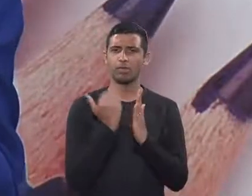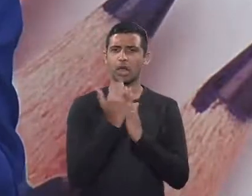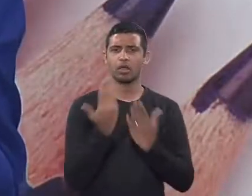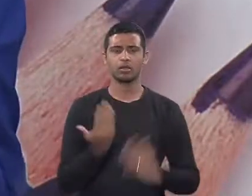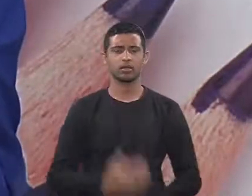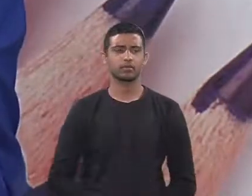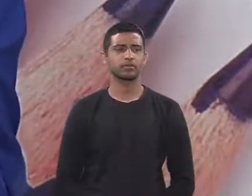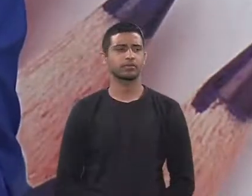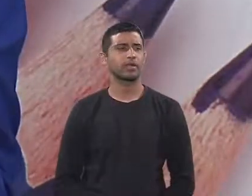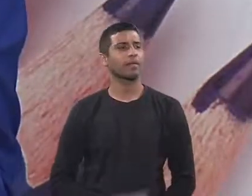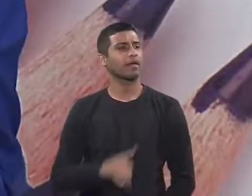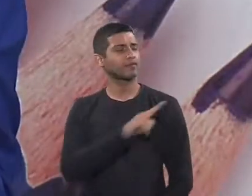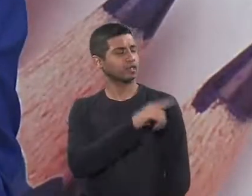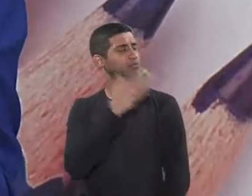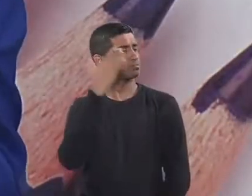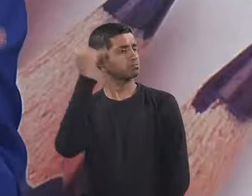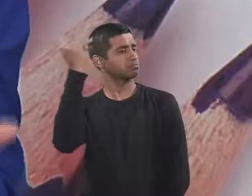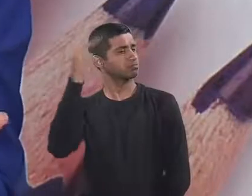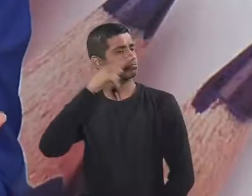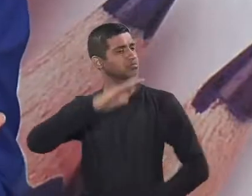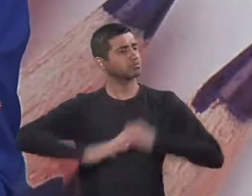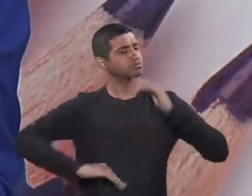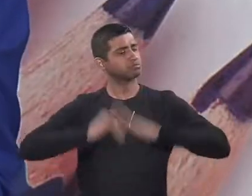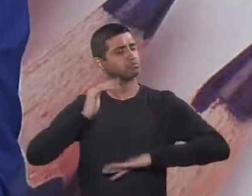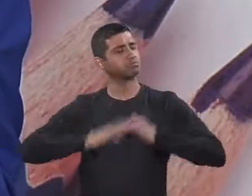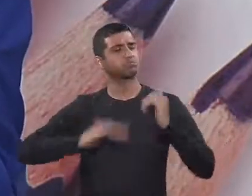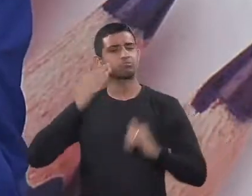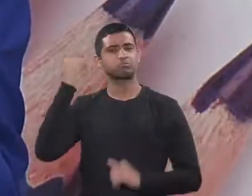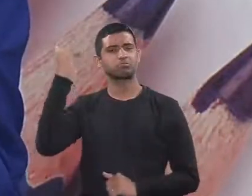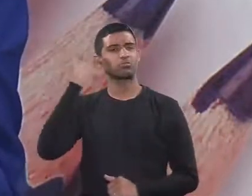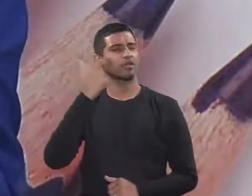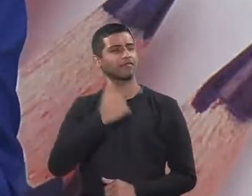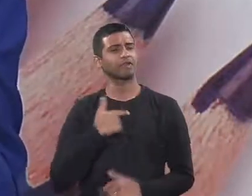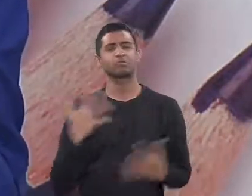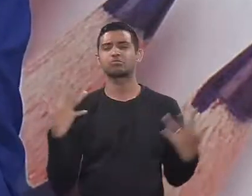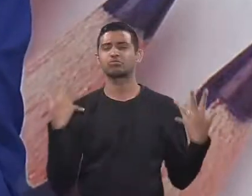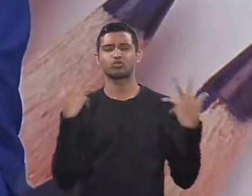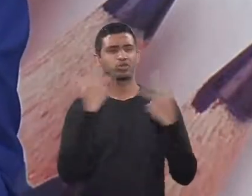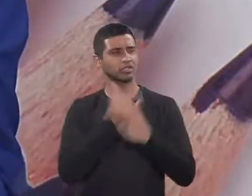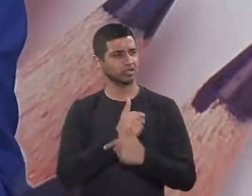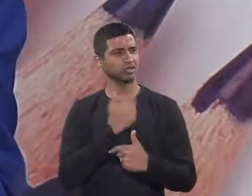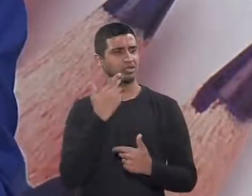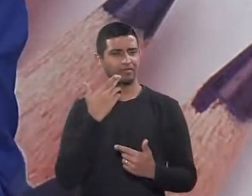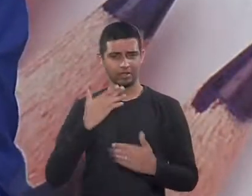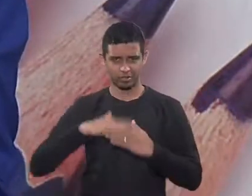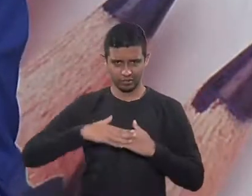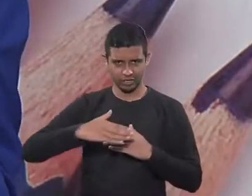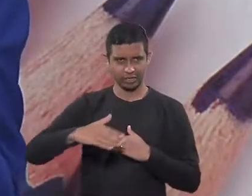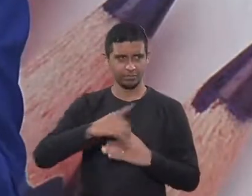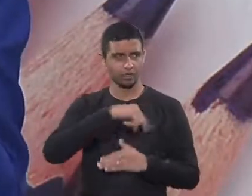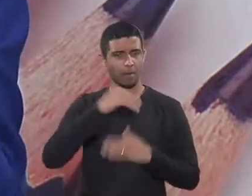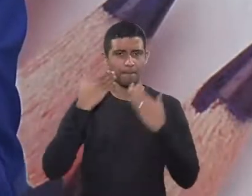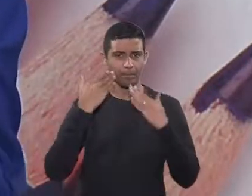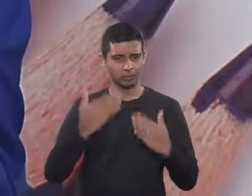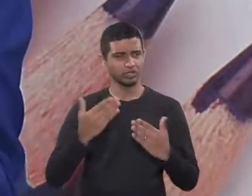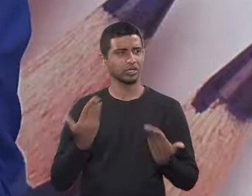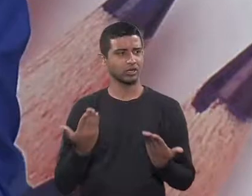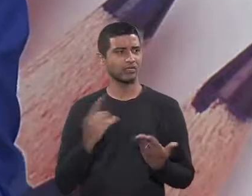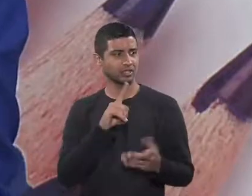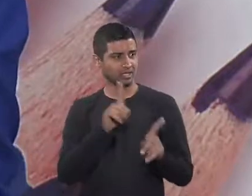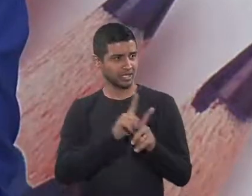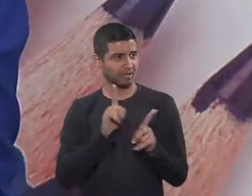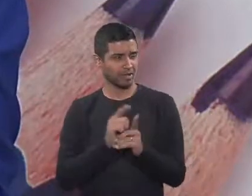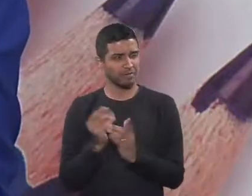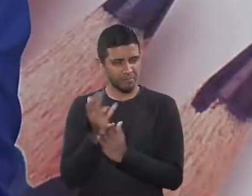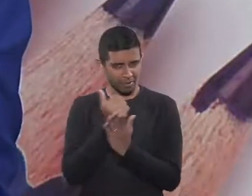E você é uma pessoa de sucesso, uma profissional de sucesso, que tem quadros belíssimos. A gente vai mostrar aqui ao longo do programa. Inclusive, ela vai